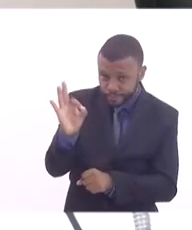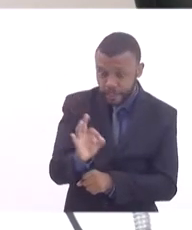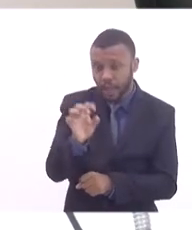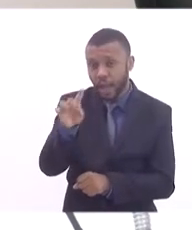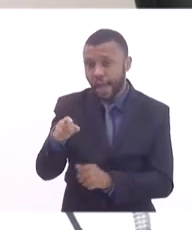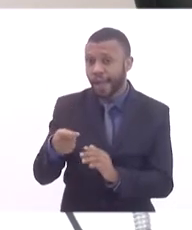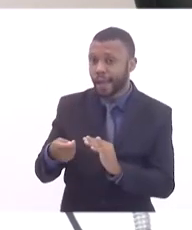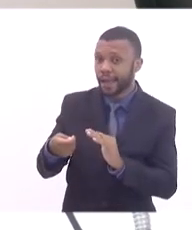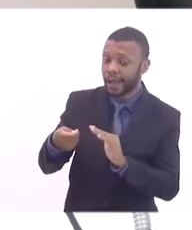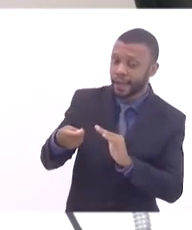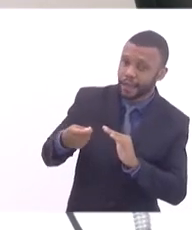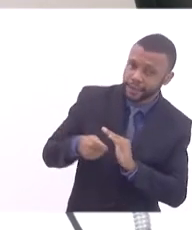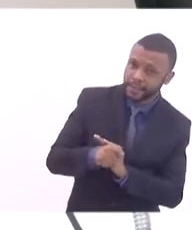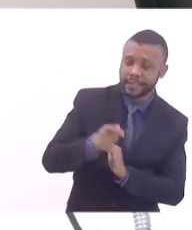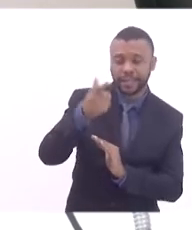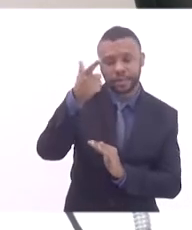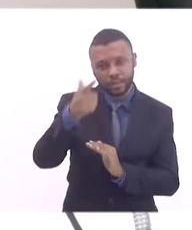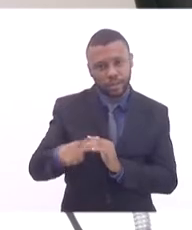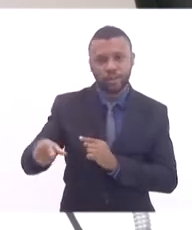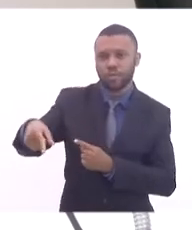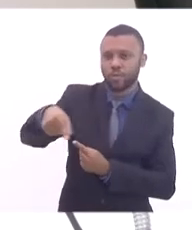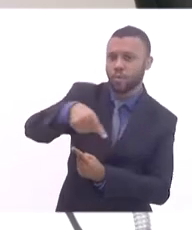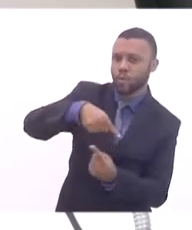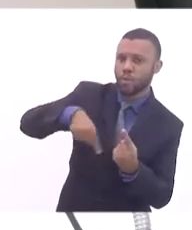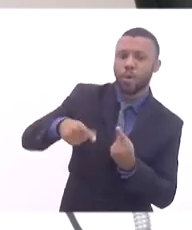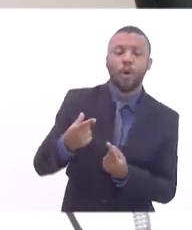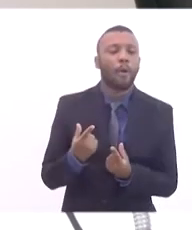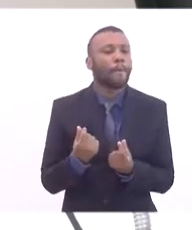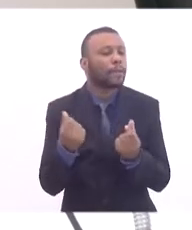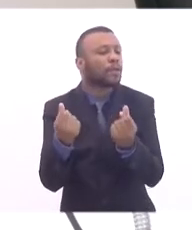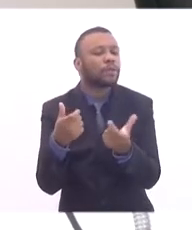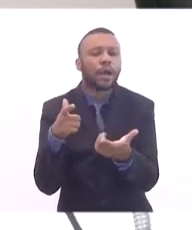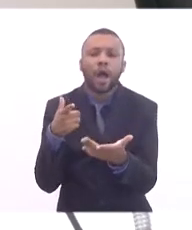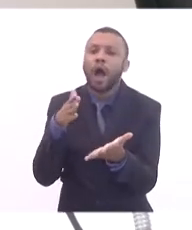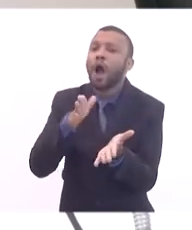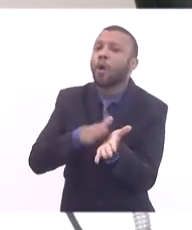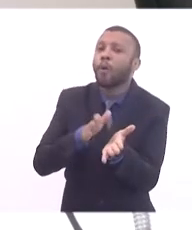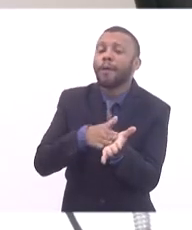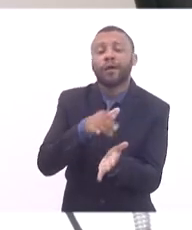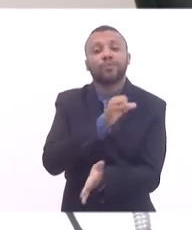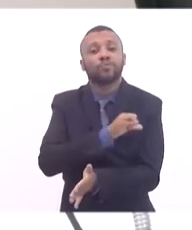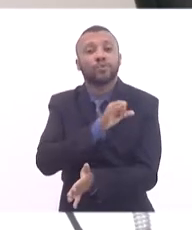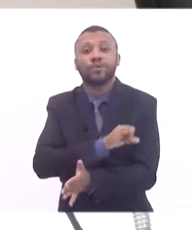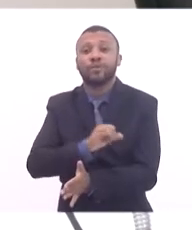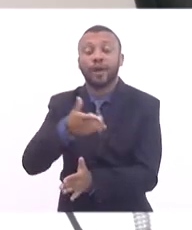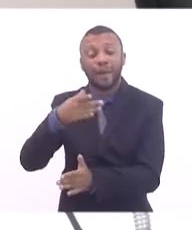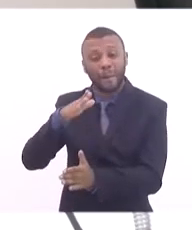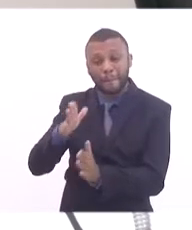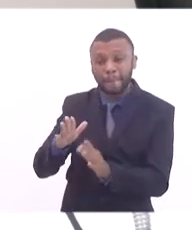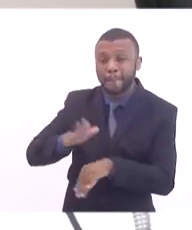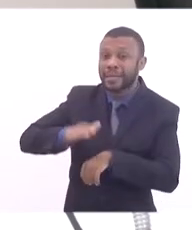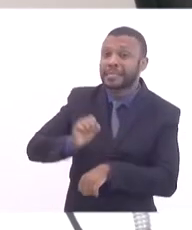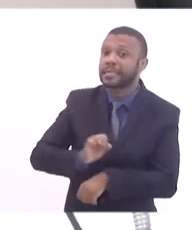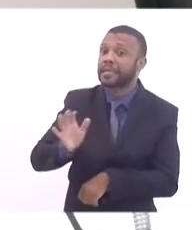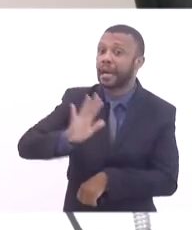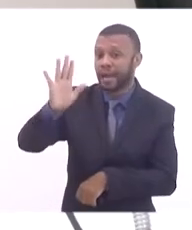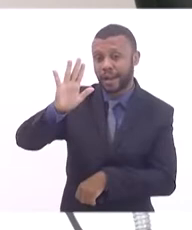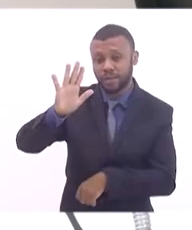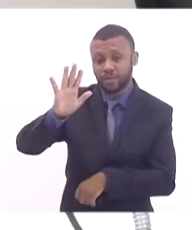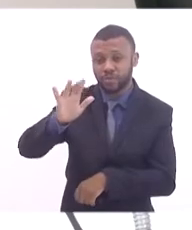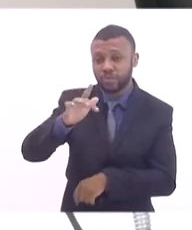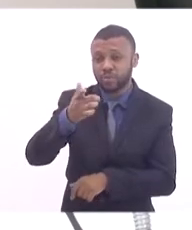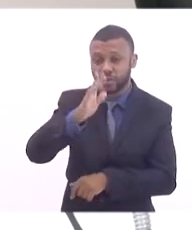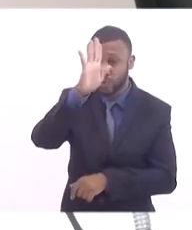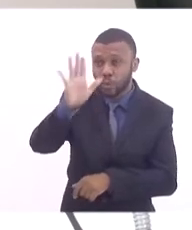e o preço que é cobrado no Rio de Janeiro é maior do que outras unidades da Federação recentemente ele foi